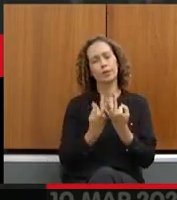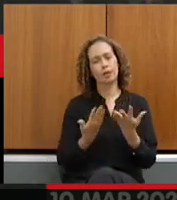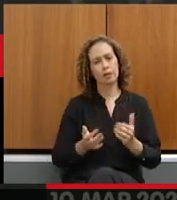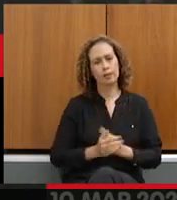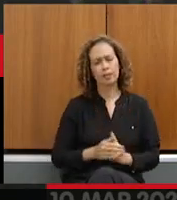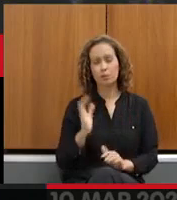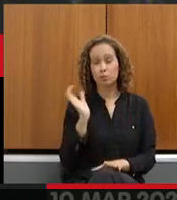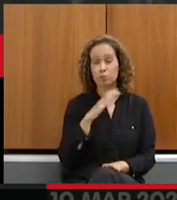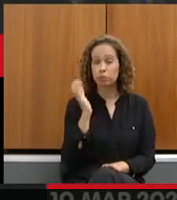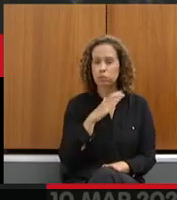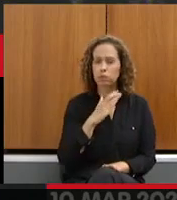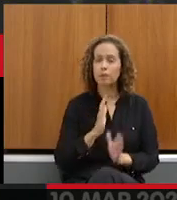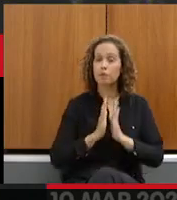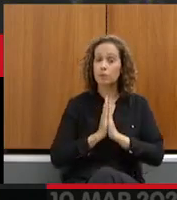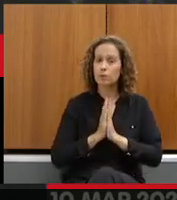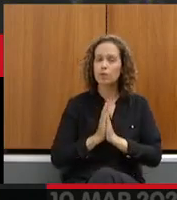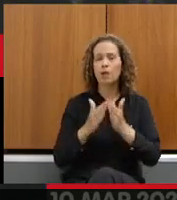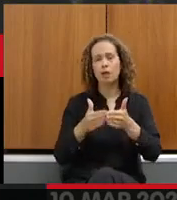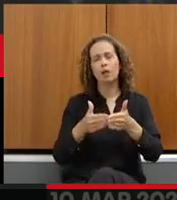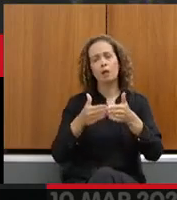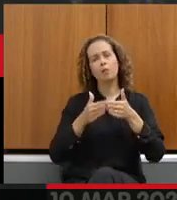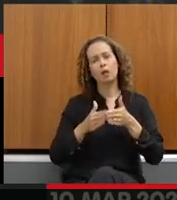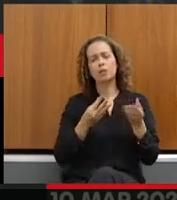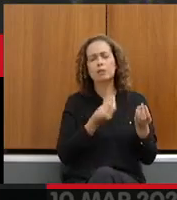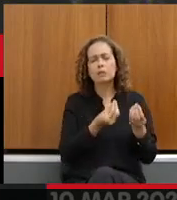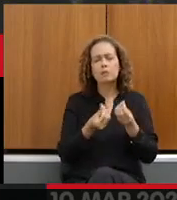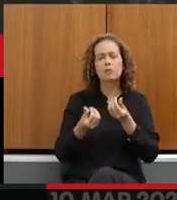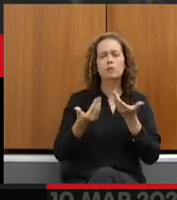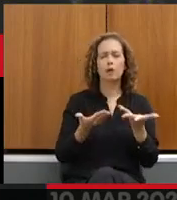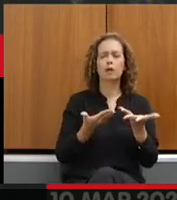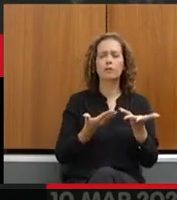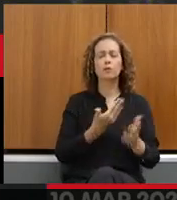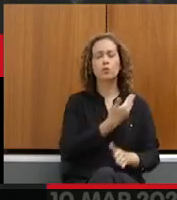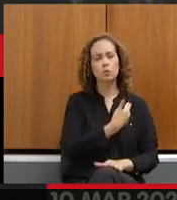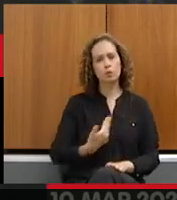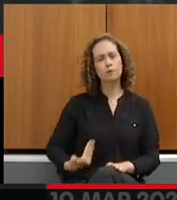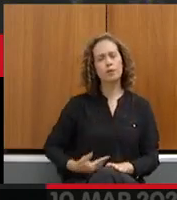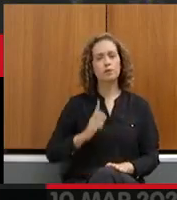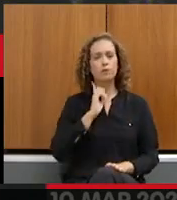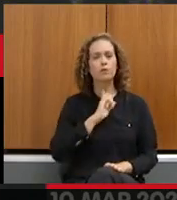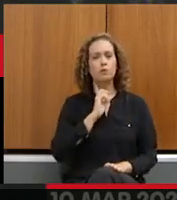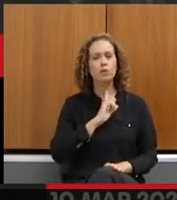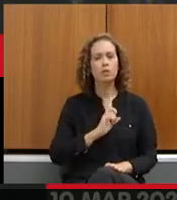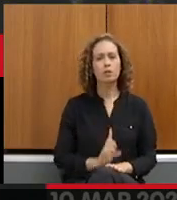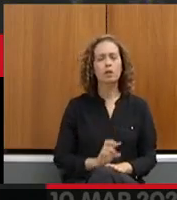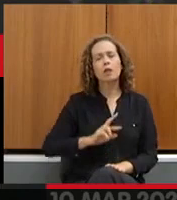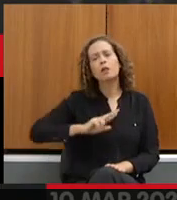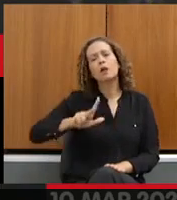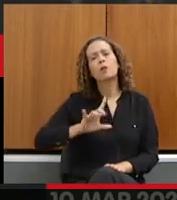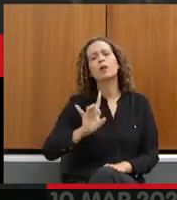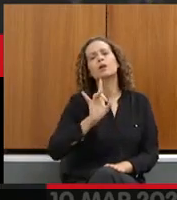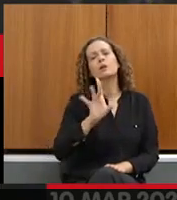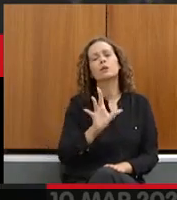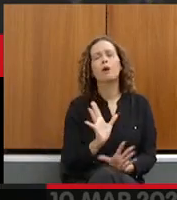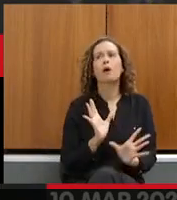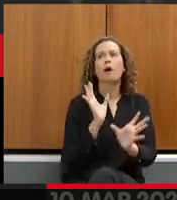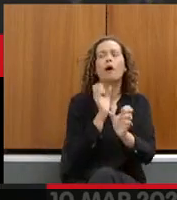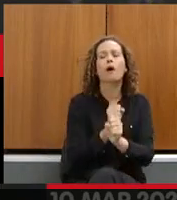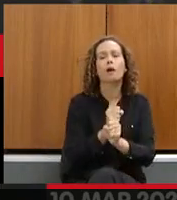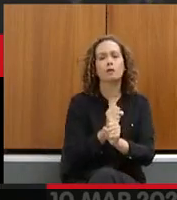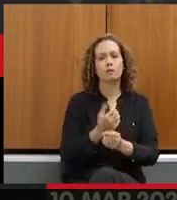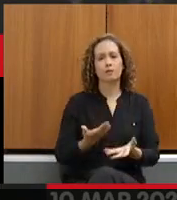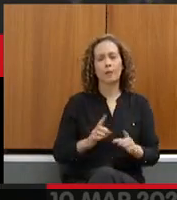eu peço mais sensibilidade do governo de Minas Porque nós não podemos tratar apenas de números nós temos que tratar do